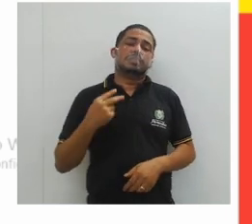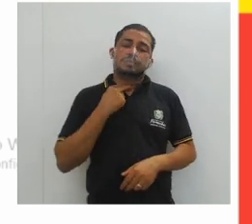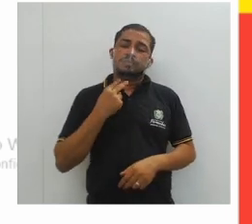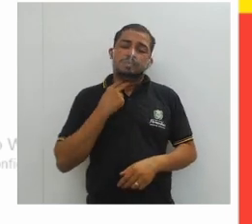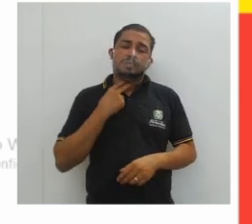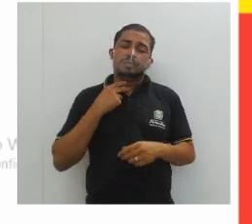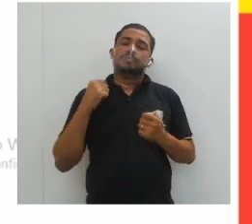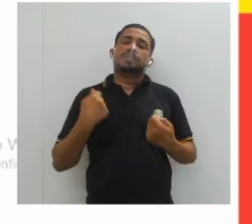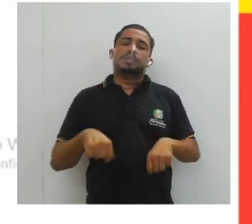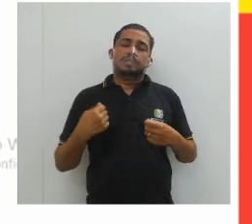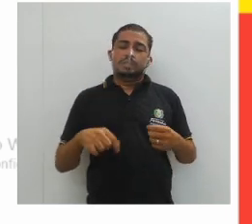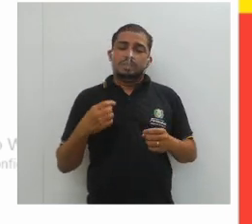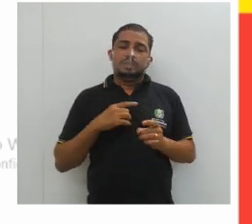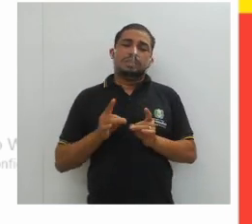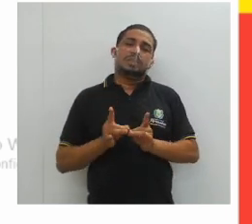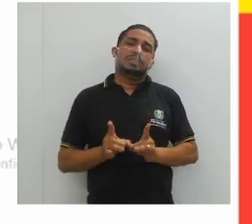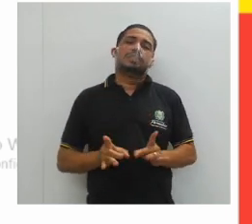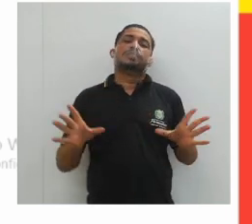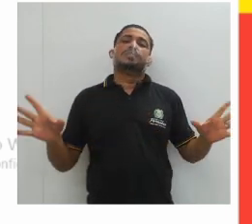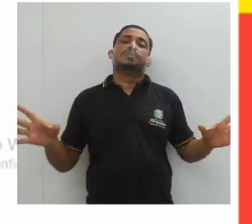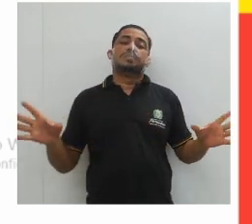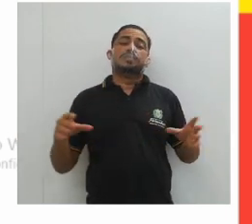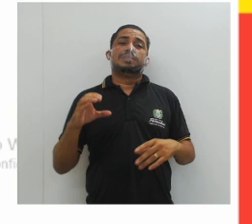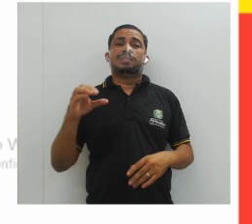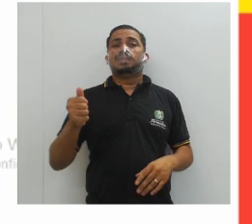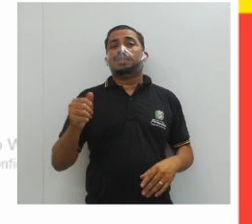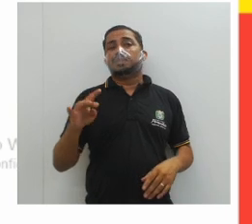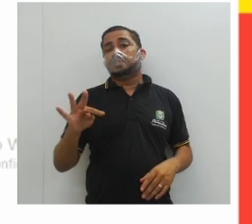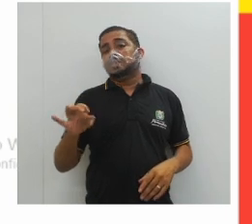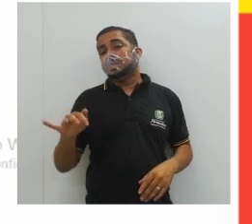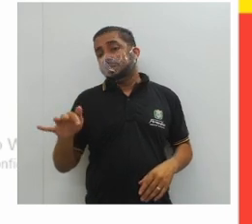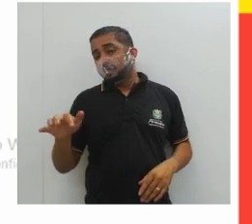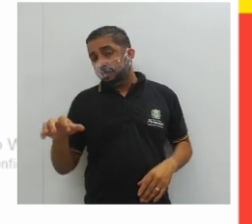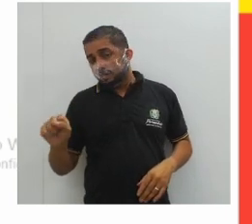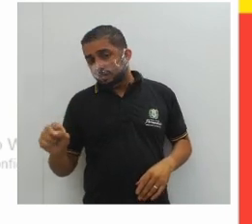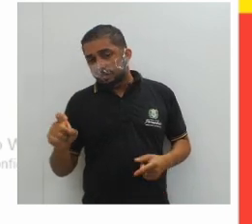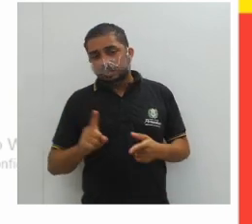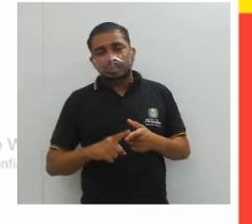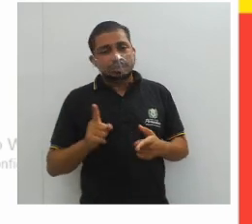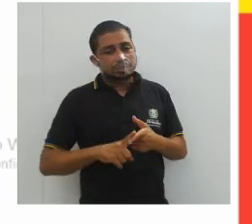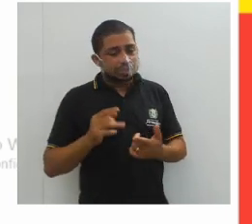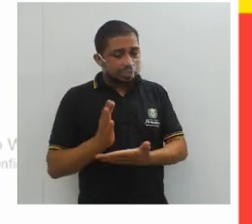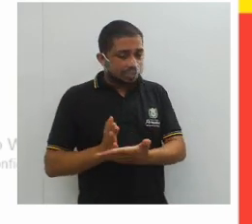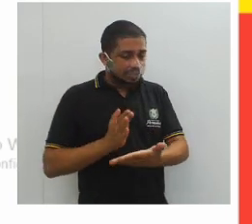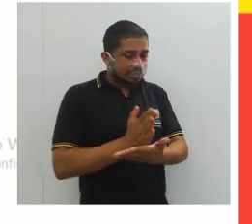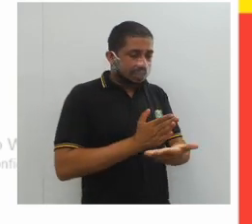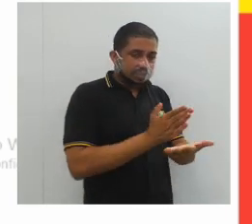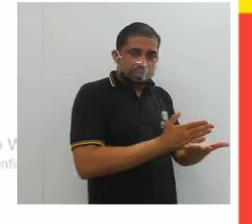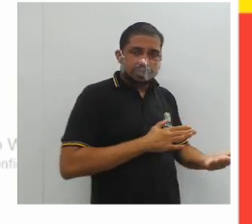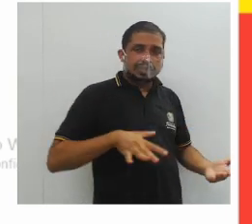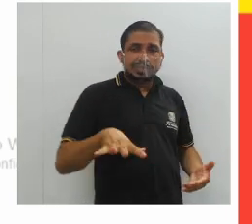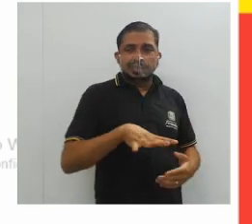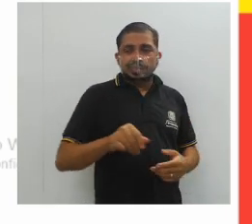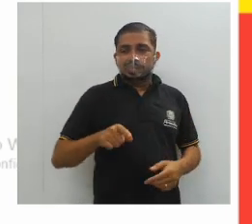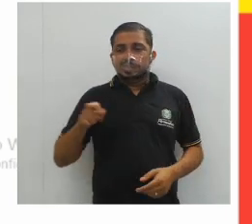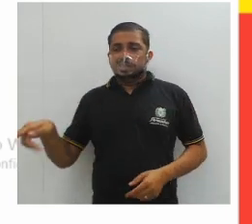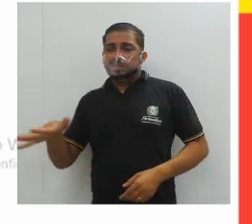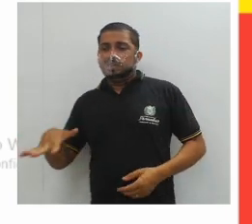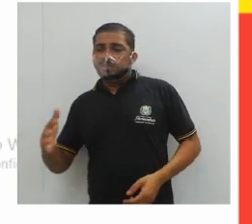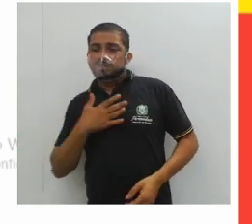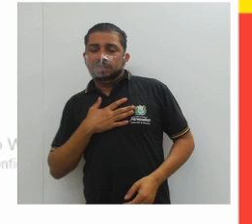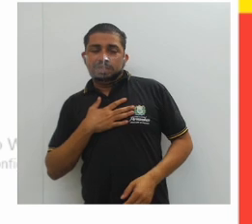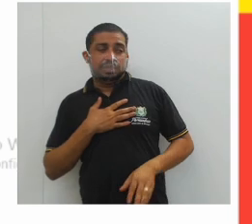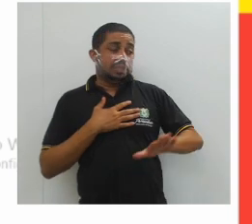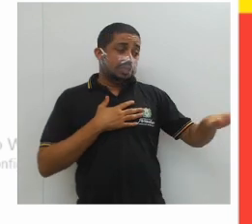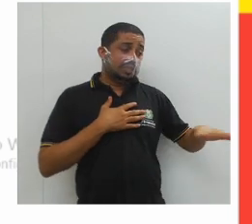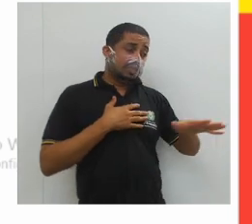estar livre. E os cartéis, que também vai nessa linha de divisão de área. Olha, aquela área é minha,